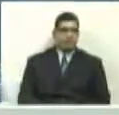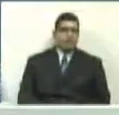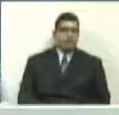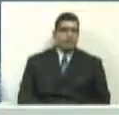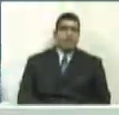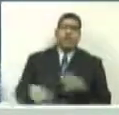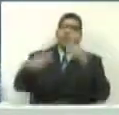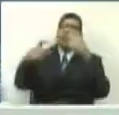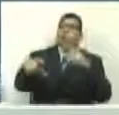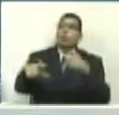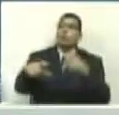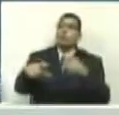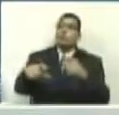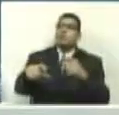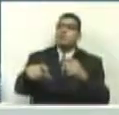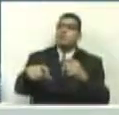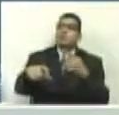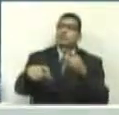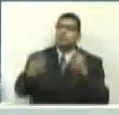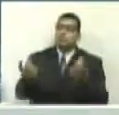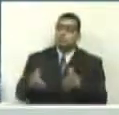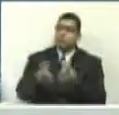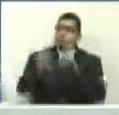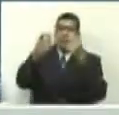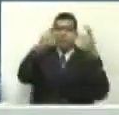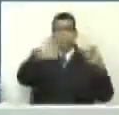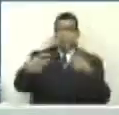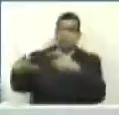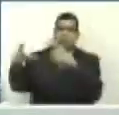Para onde foram essas riquezas, esses